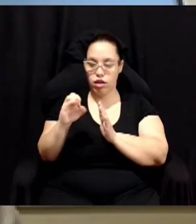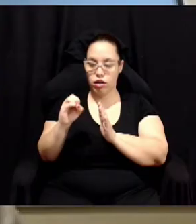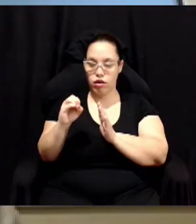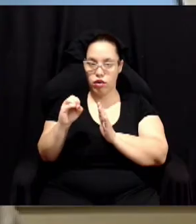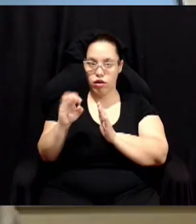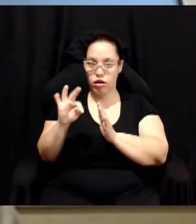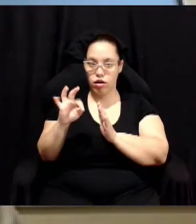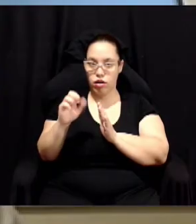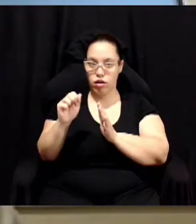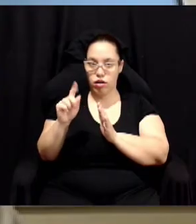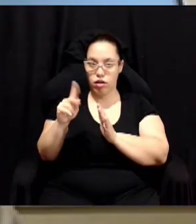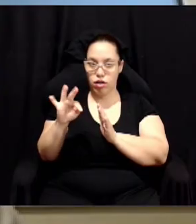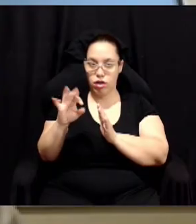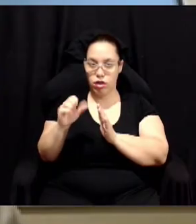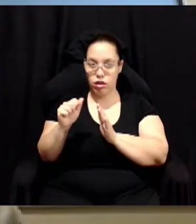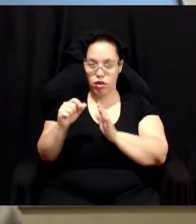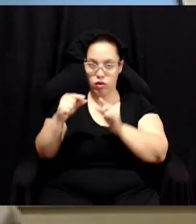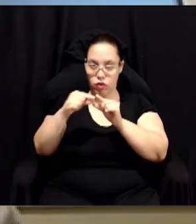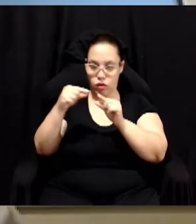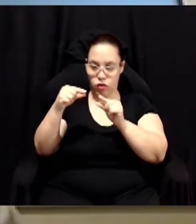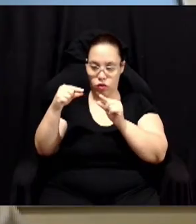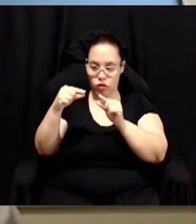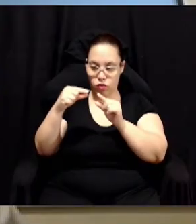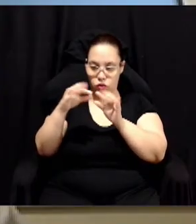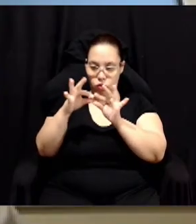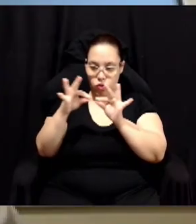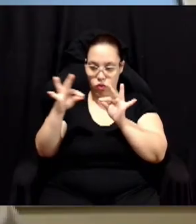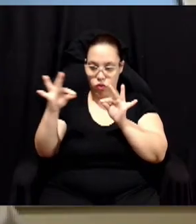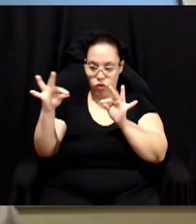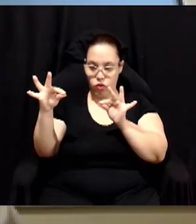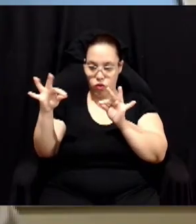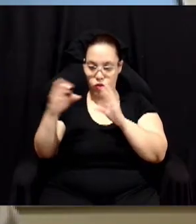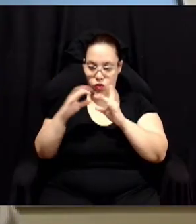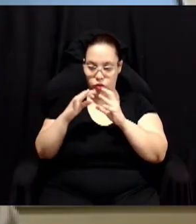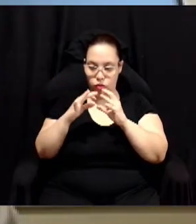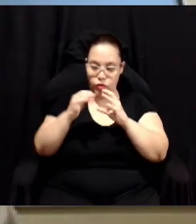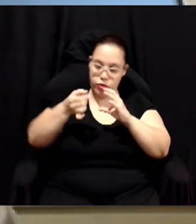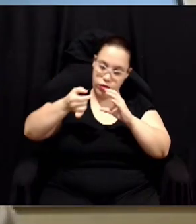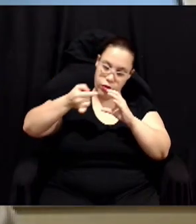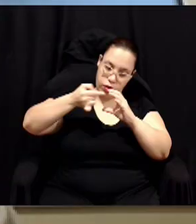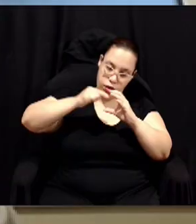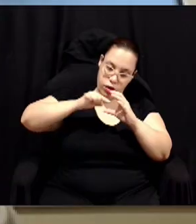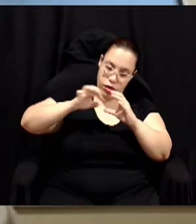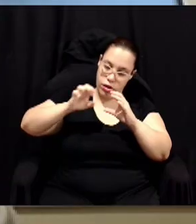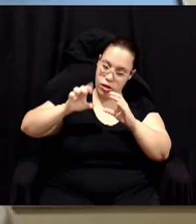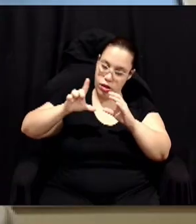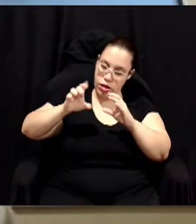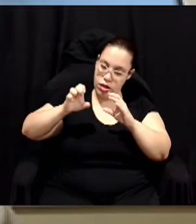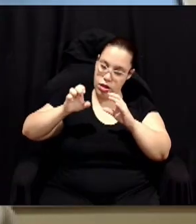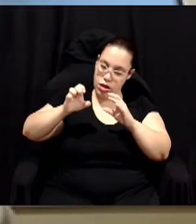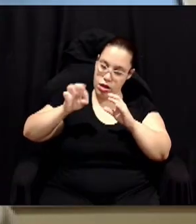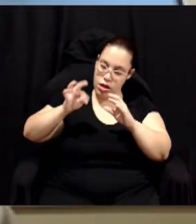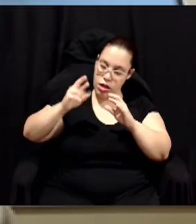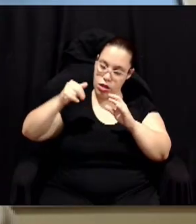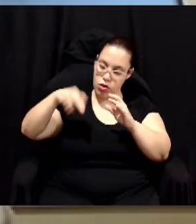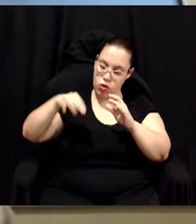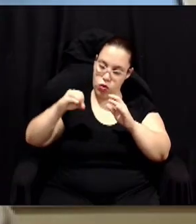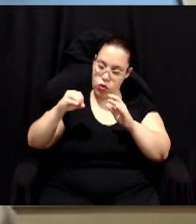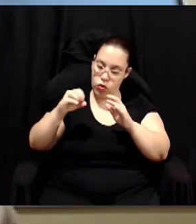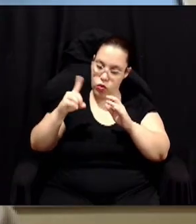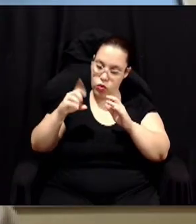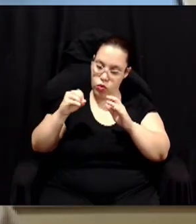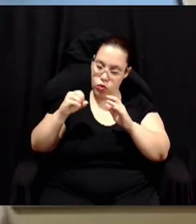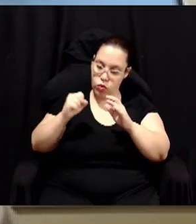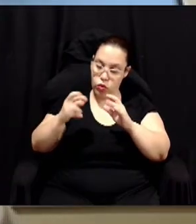fiozinhos com eletrodos e que esses eletrodos são